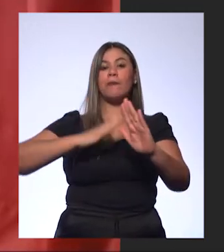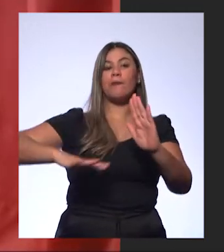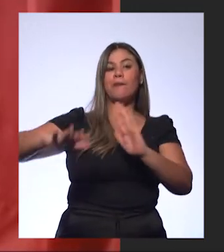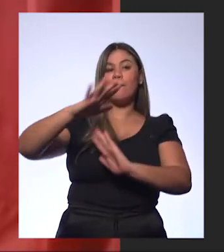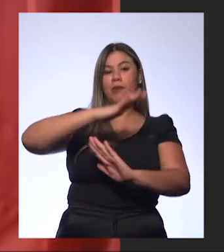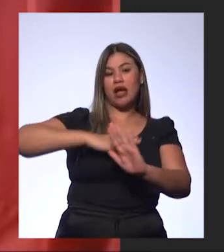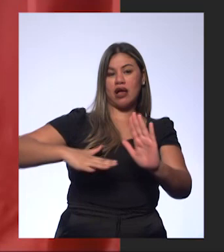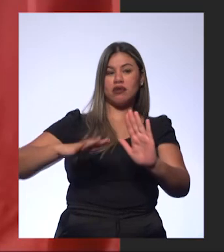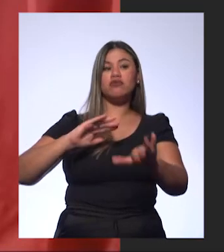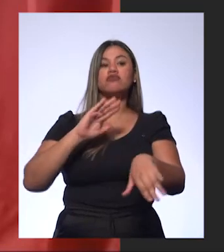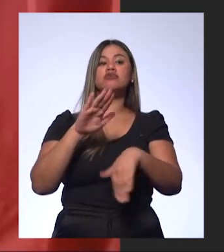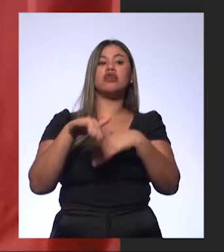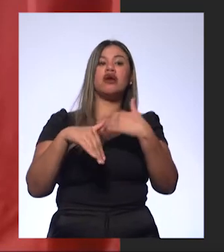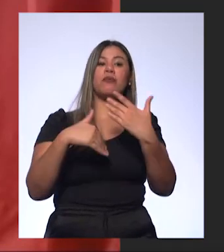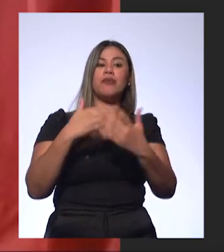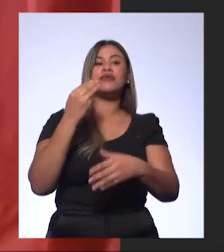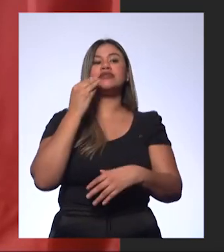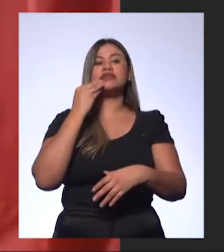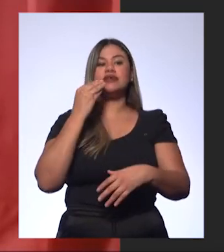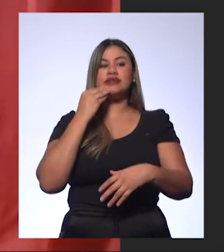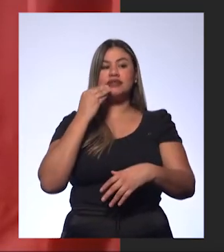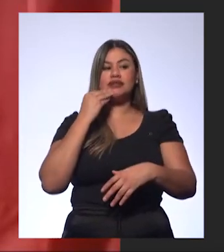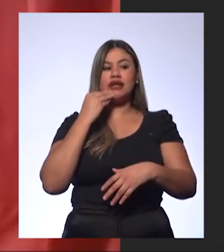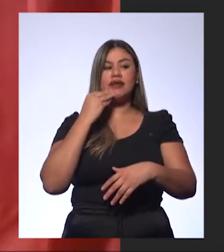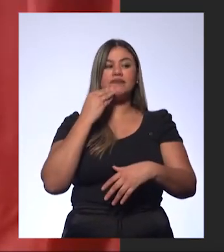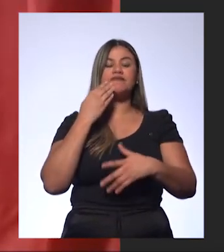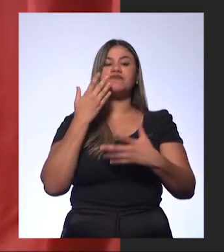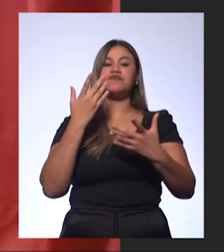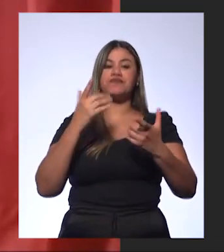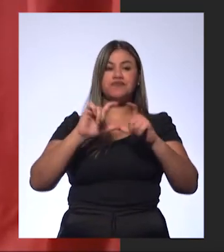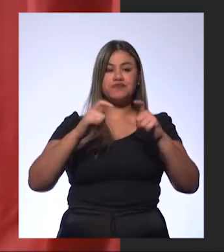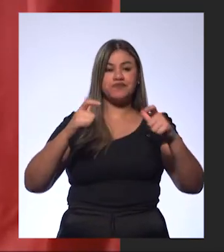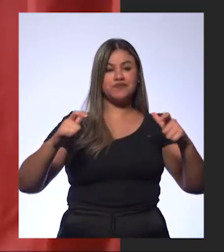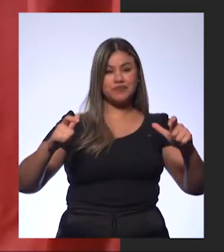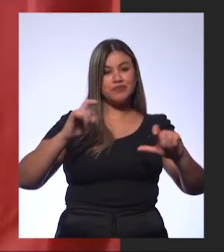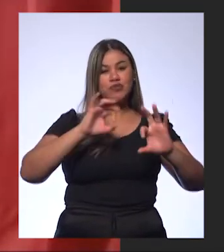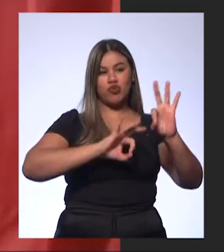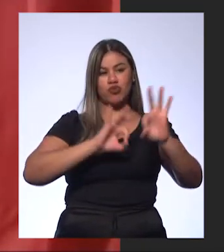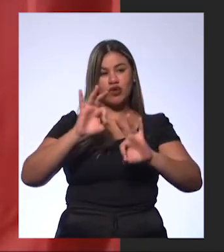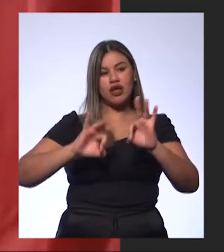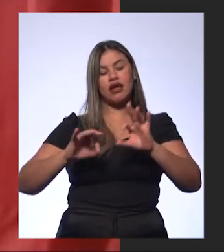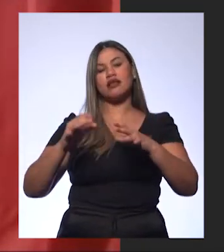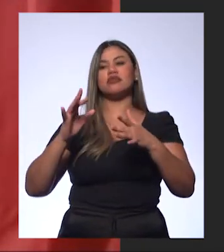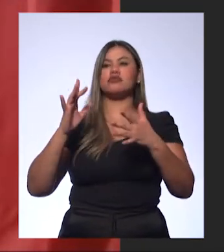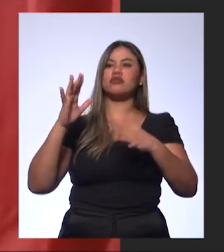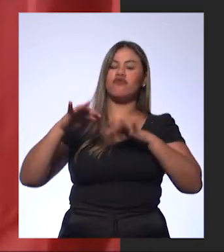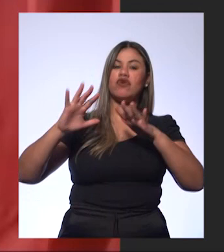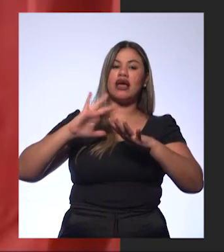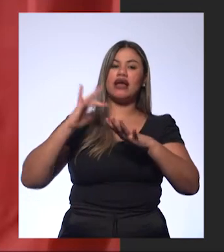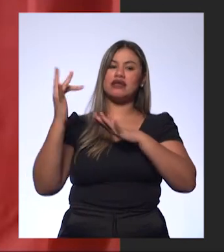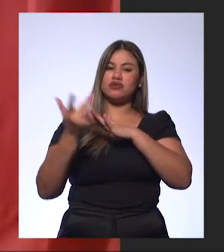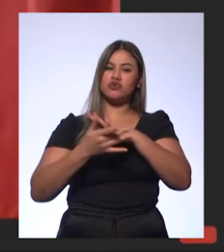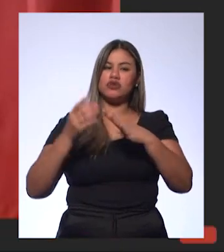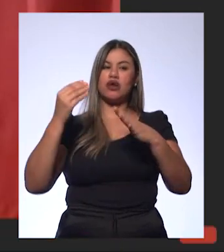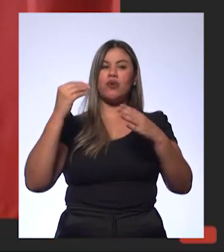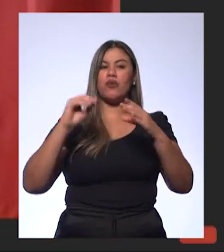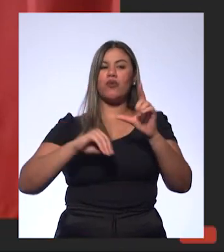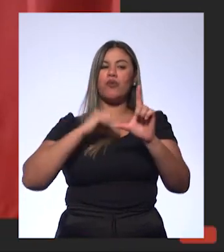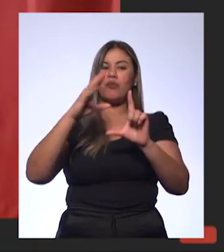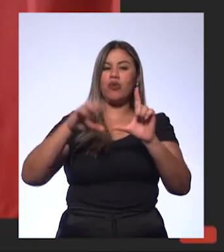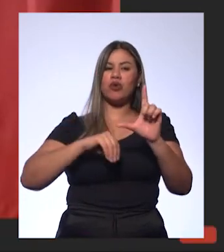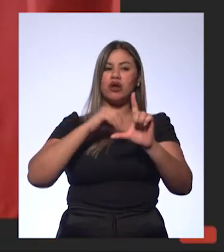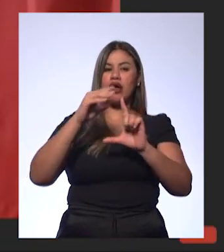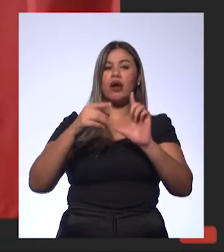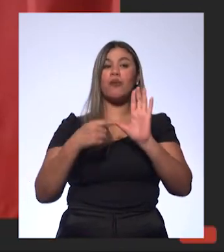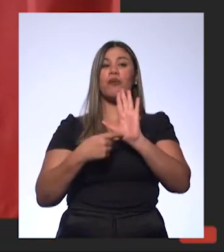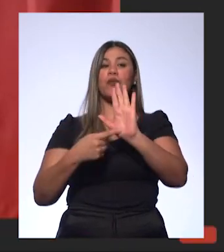Depois eu pretenderia crescer esse projeto e a gente iria criar uma rede social, né, para fazer postagens e mostrar o